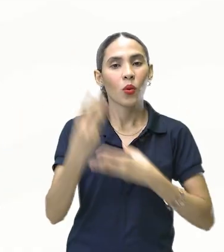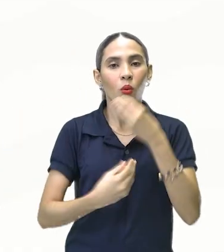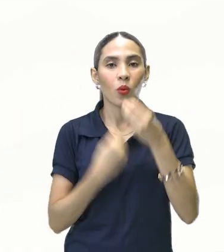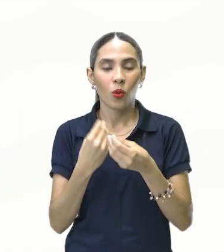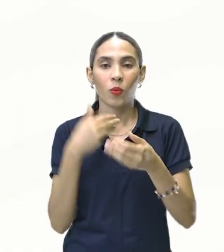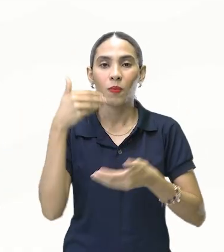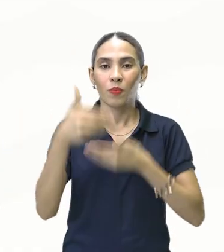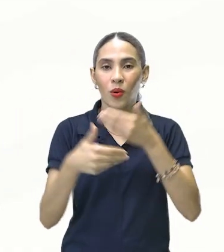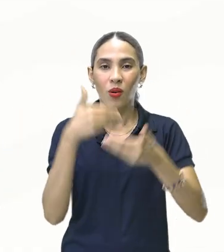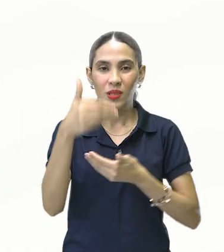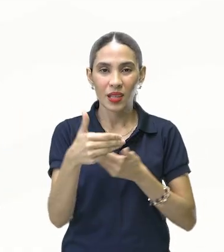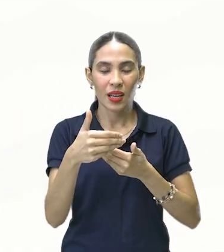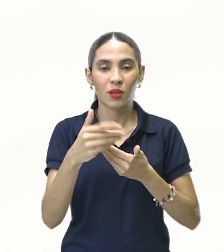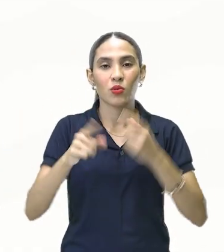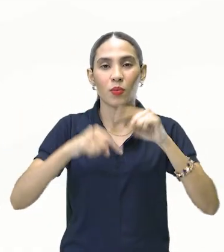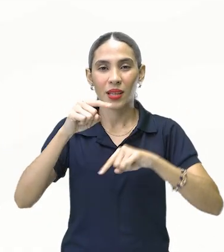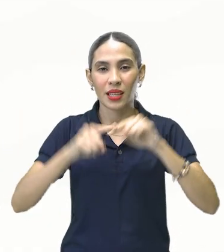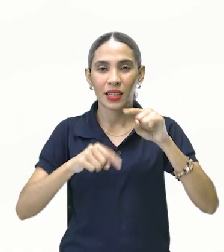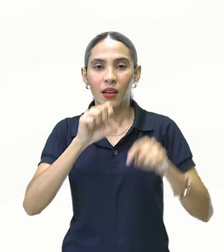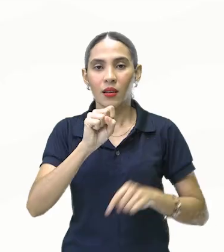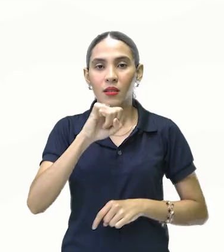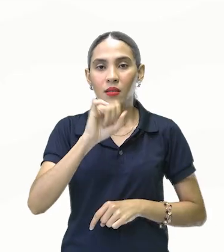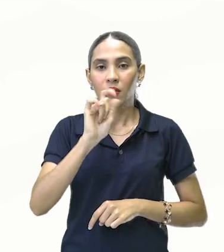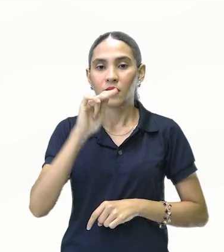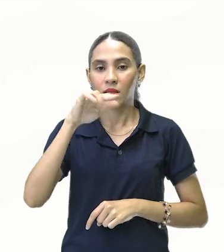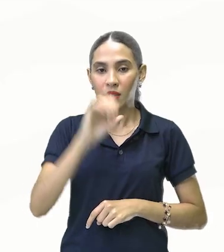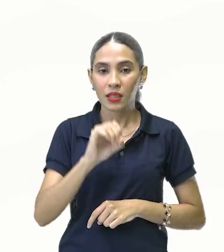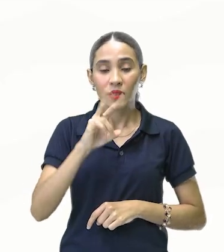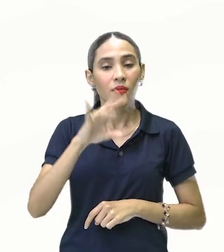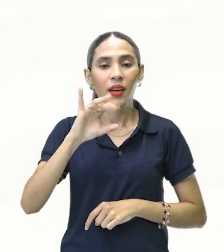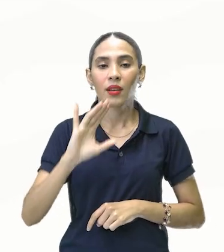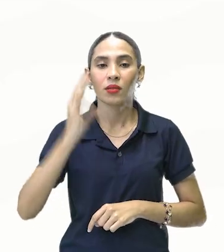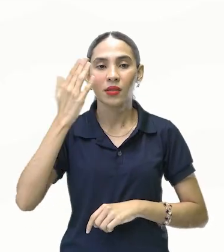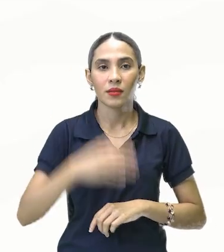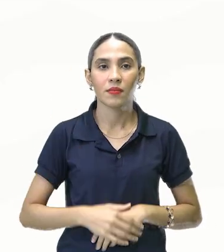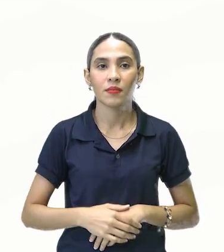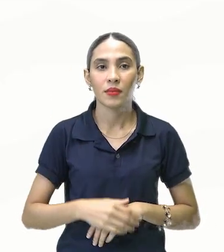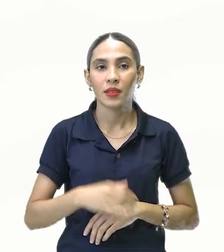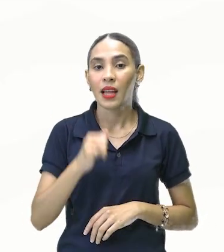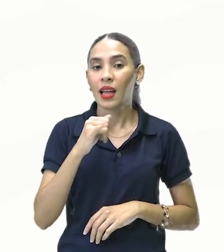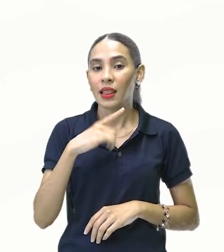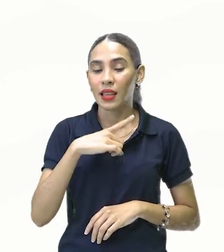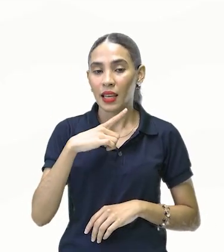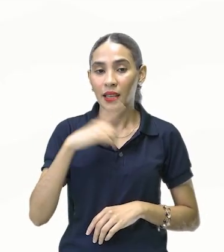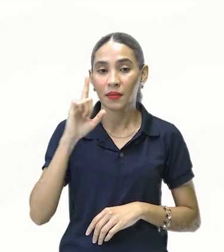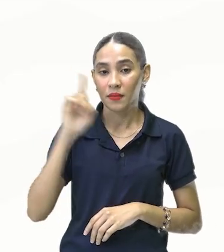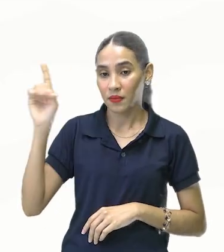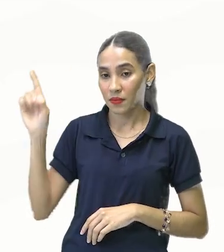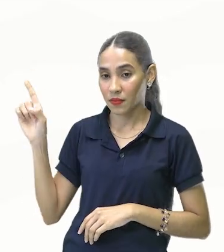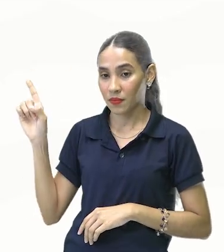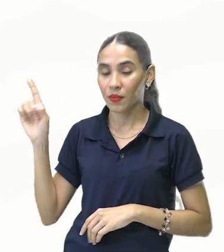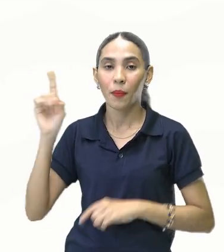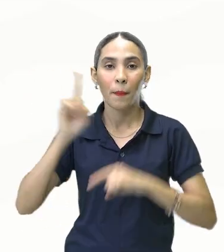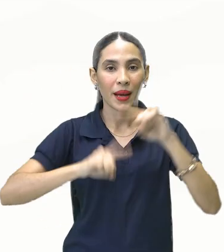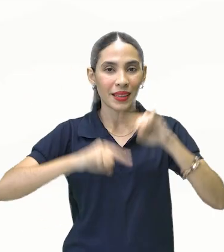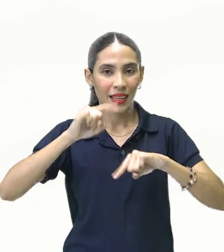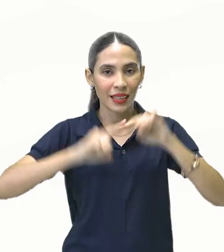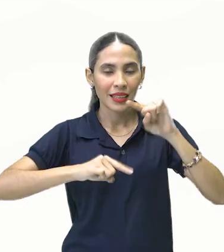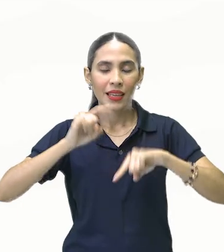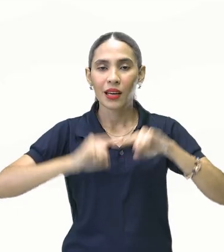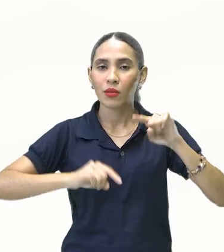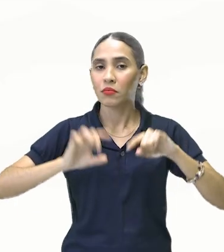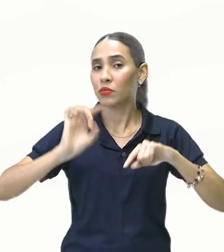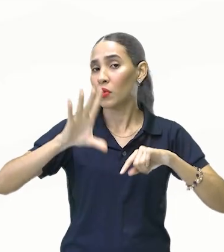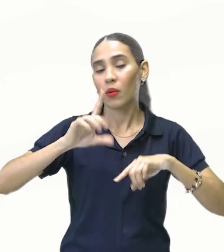processo do objeto e do signo e do interpretante ocorre. Eu tenho algo que ele é apenas